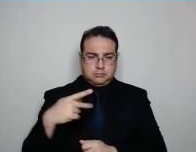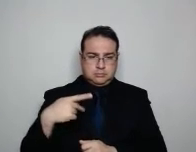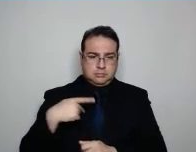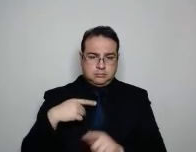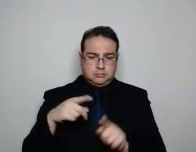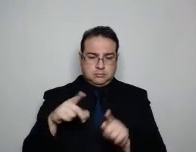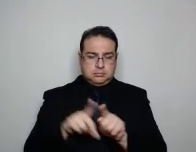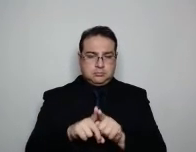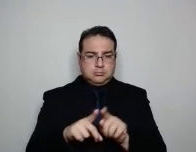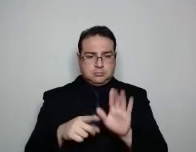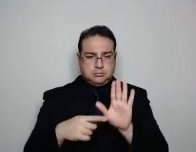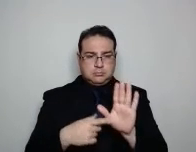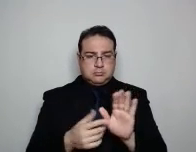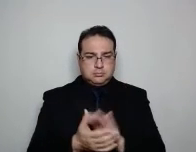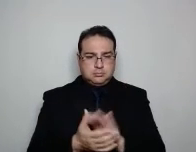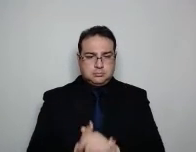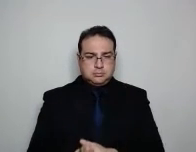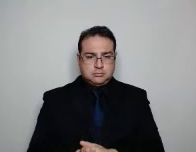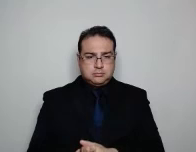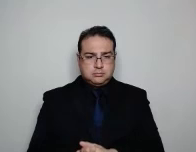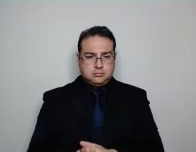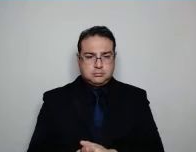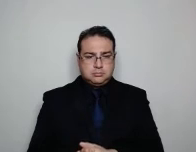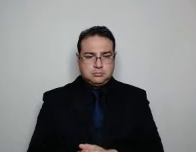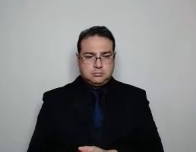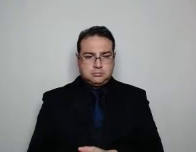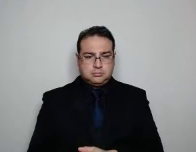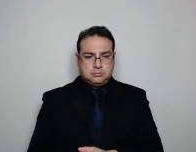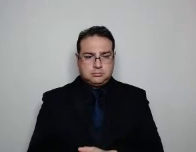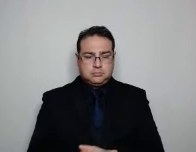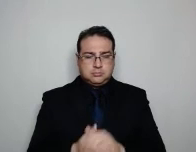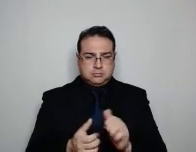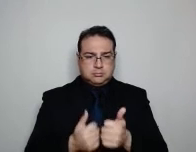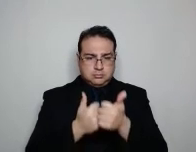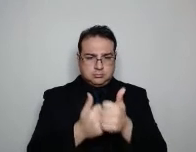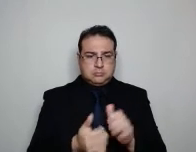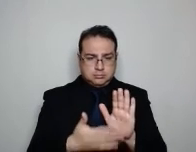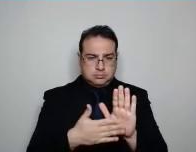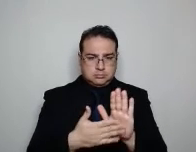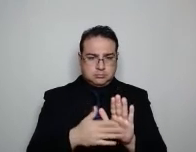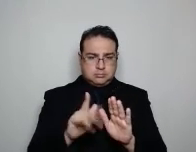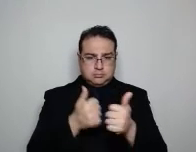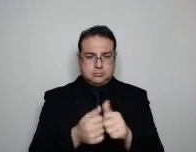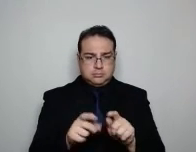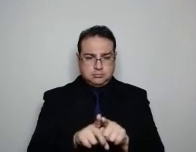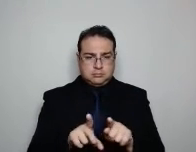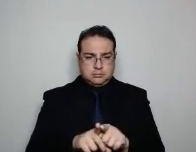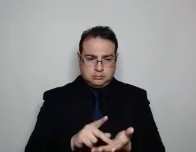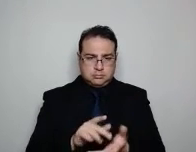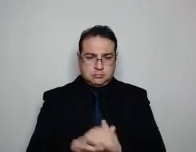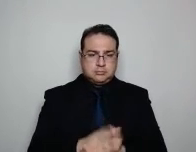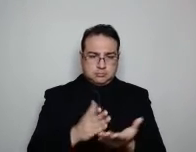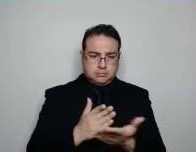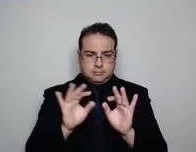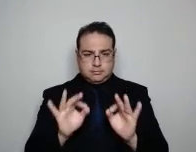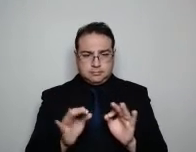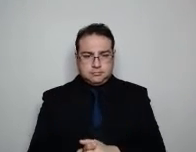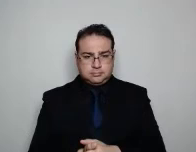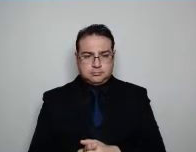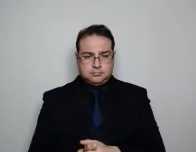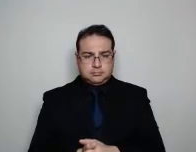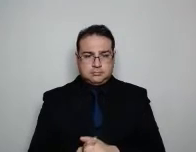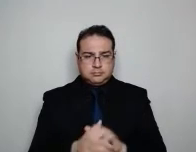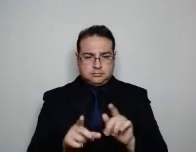apoio nessa, né, proposição, se associando a ela, que é muito realmente apropriada. E também eu queria,